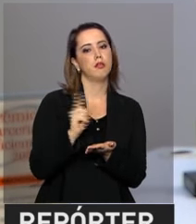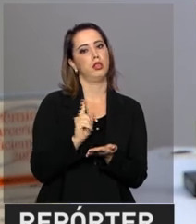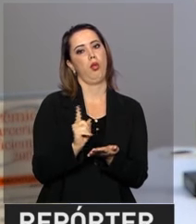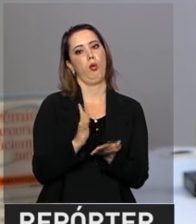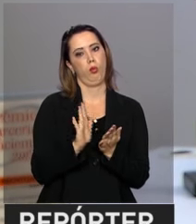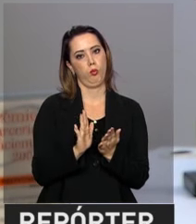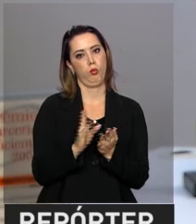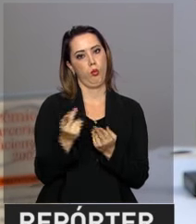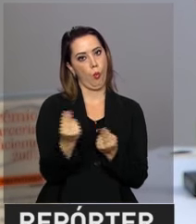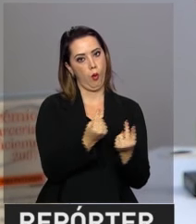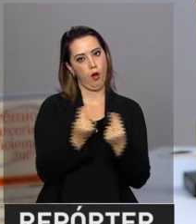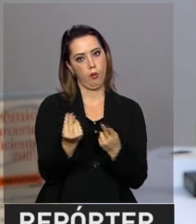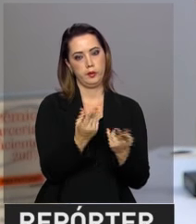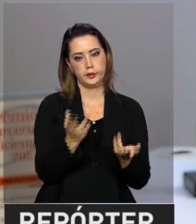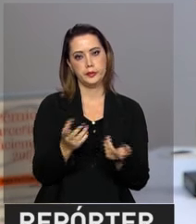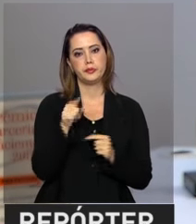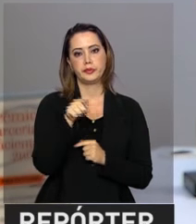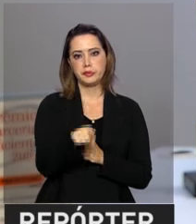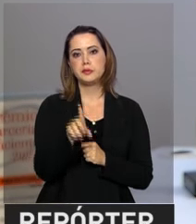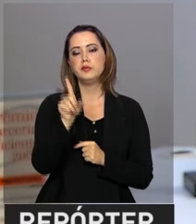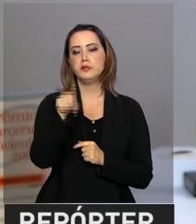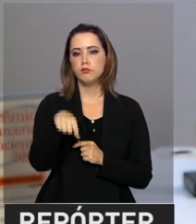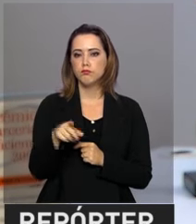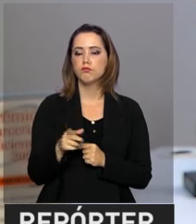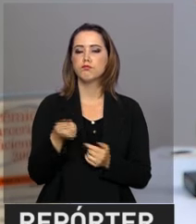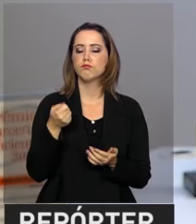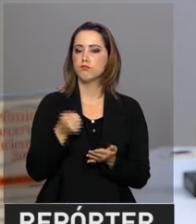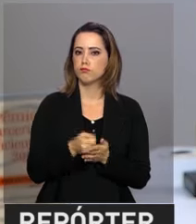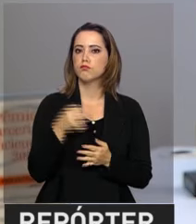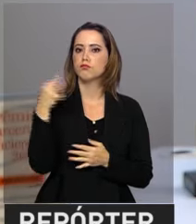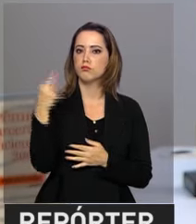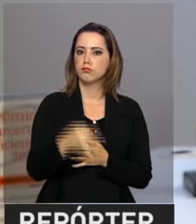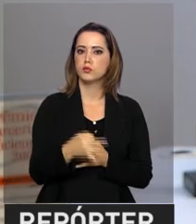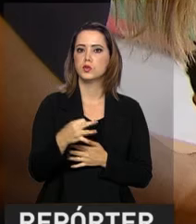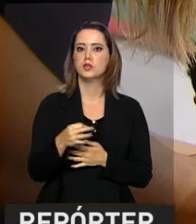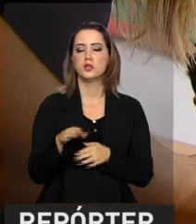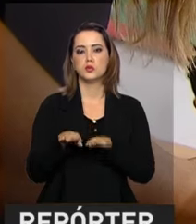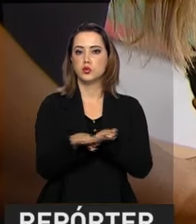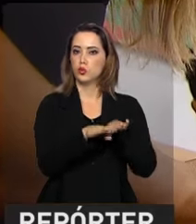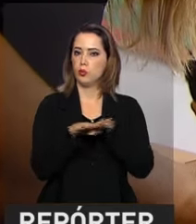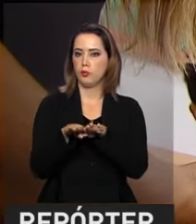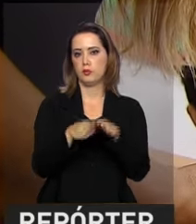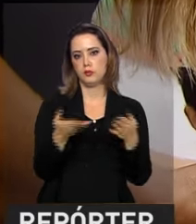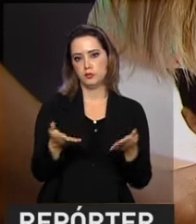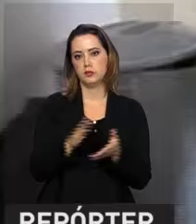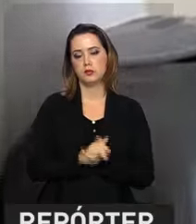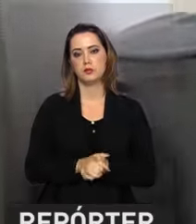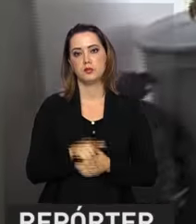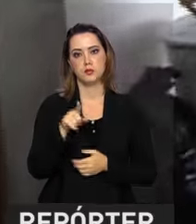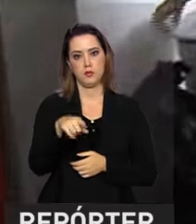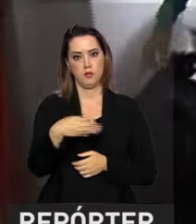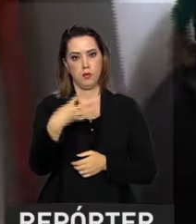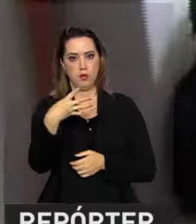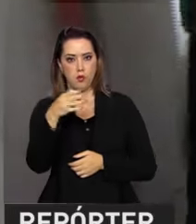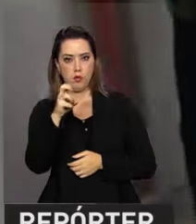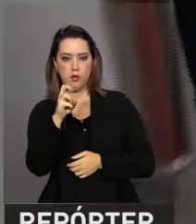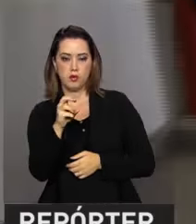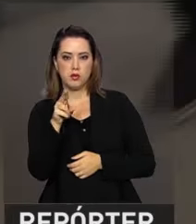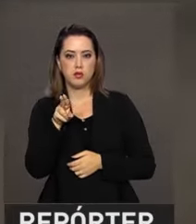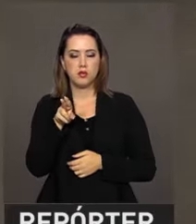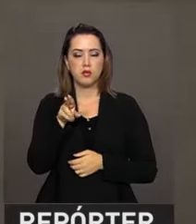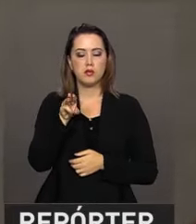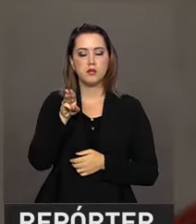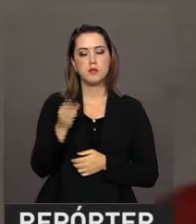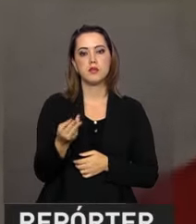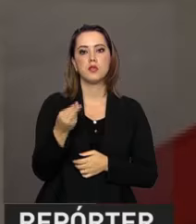Então, isso é garantia de isonomia. No Brasil, são cerca de 45 milhões de